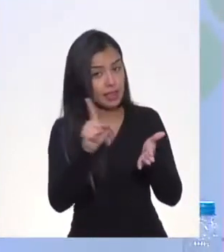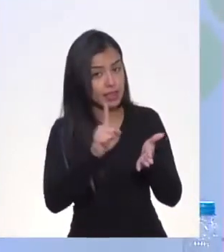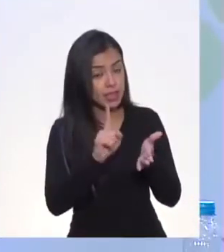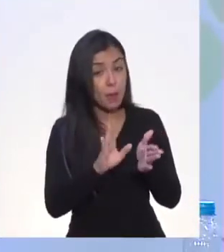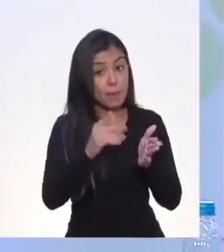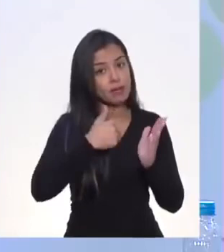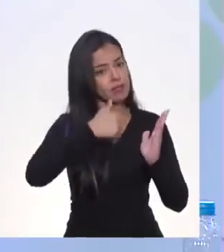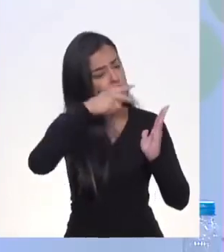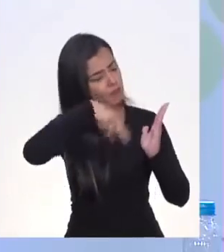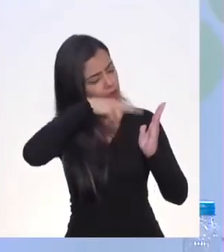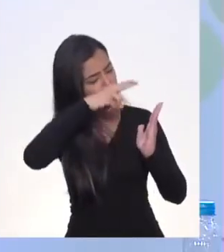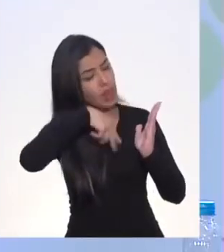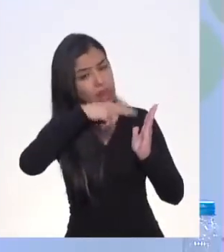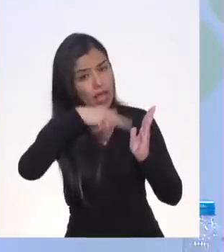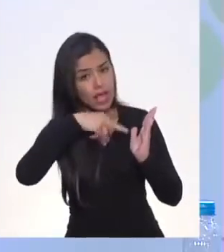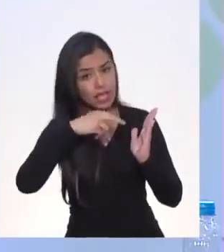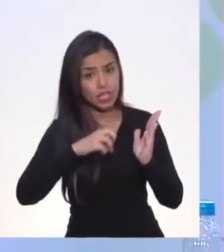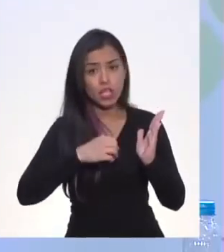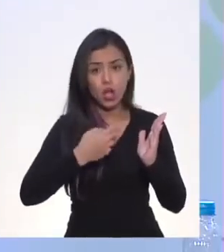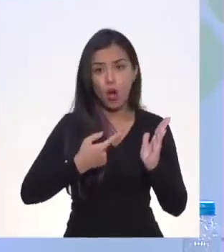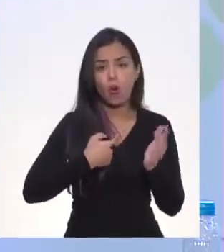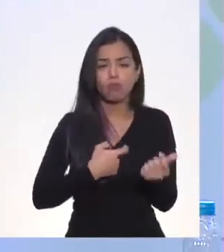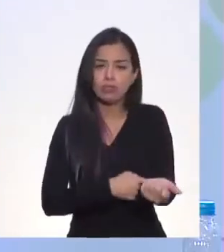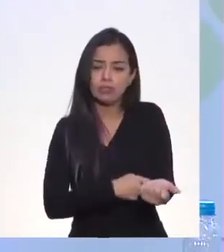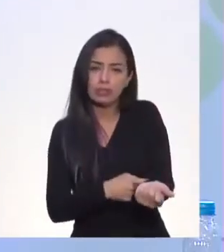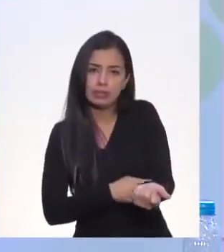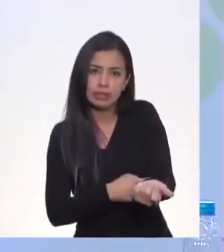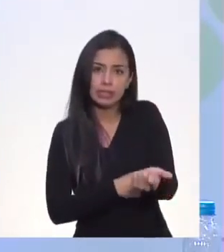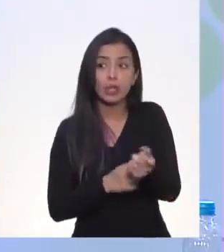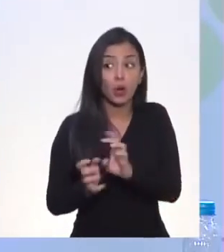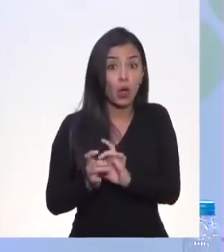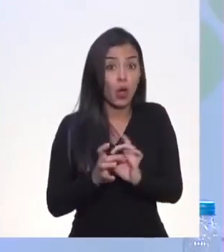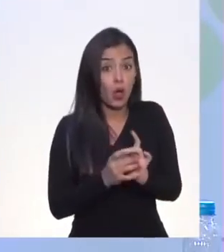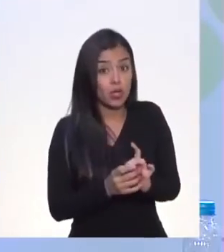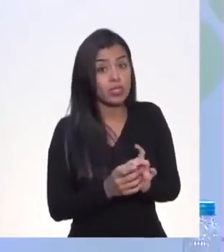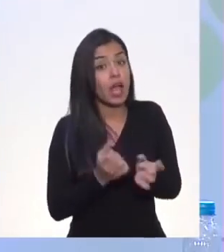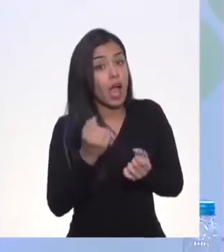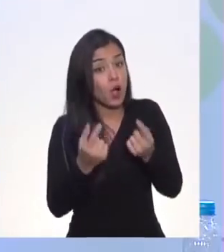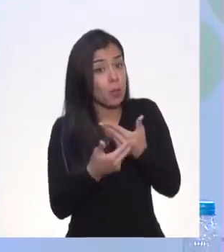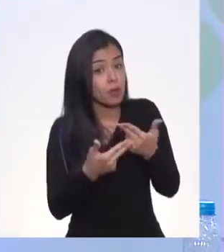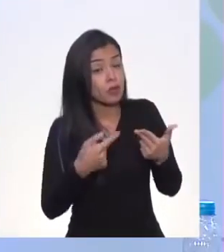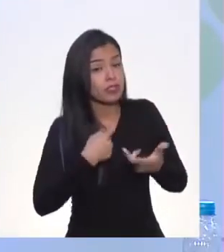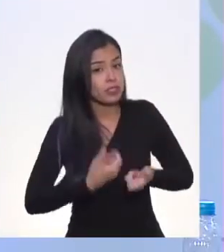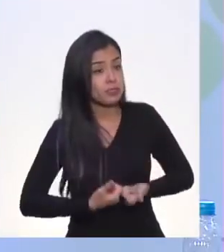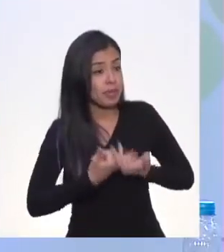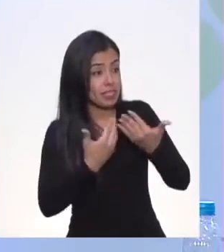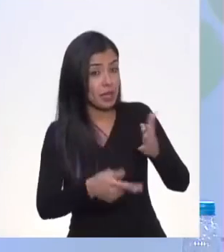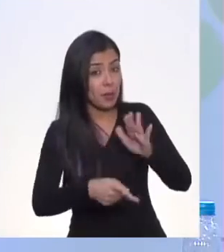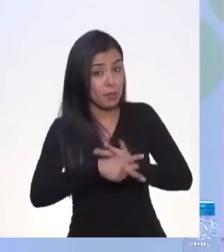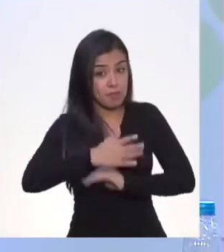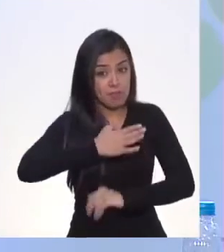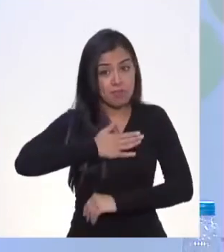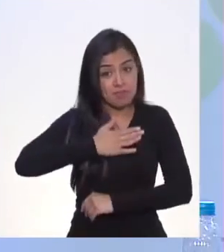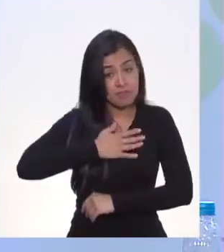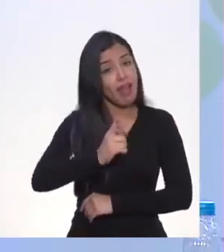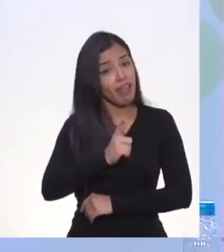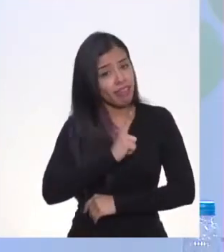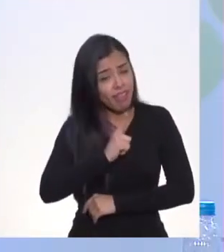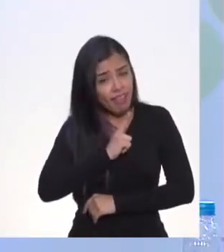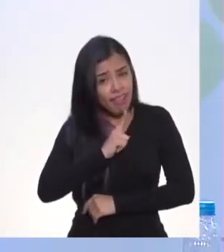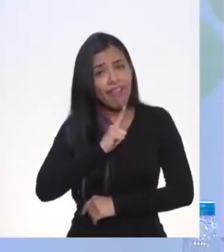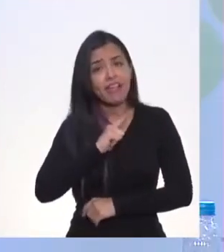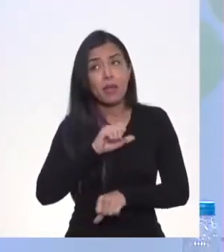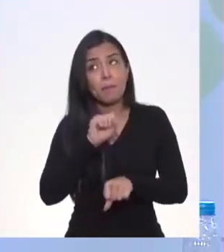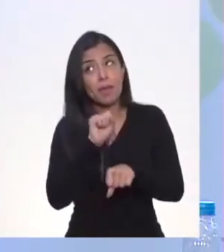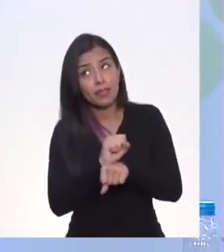fazendo leitura, até mesmo por conta do nervosismo, o contexto aqui, algumas expressões, né, orais apareceram, né, algumas travas,